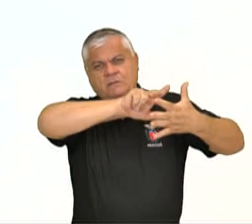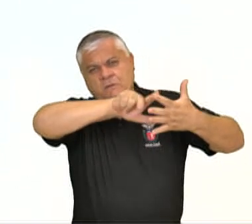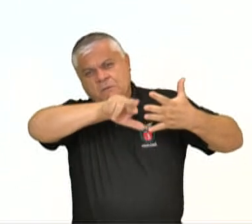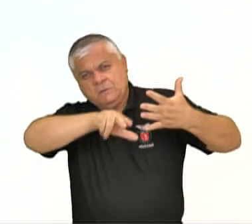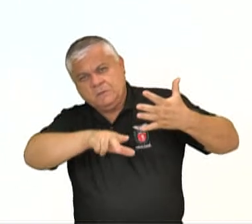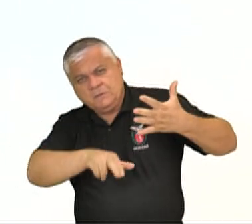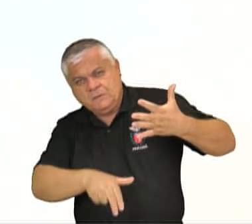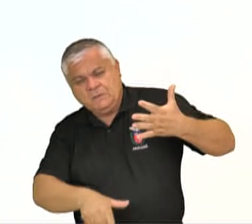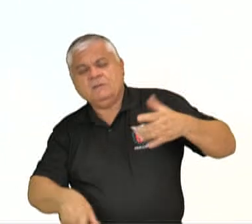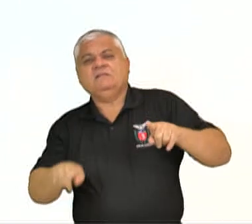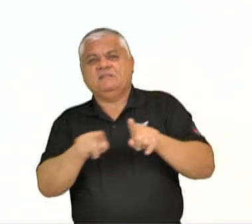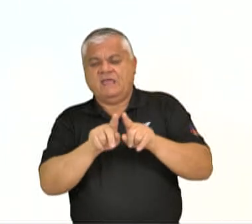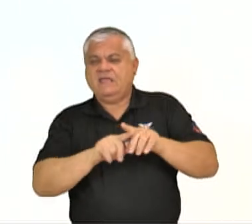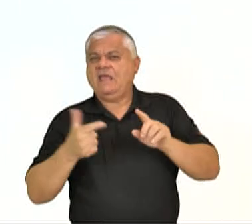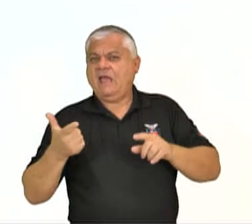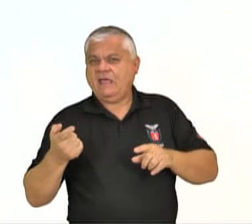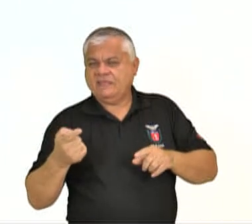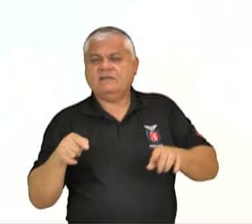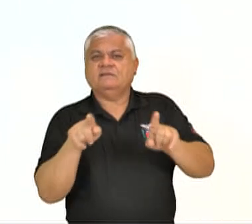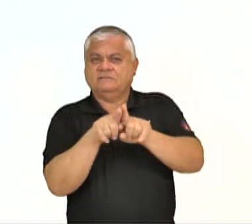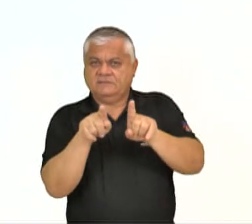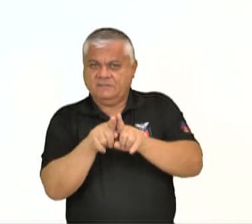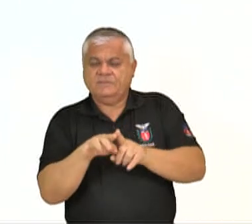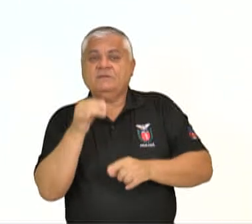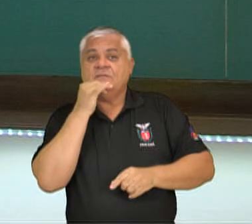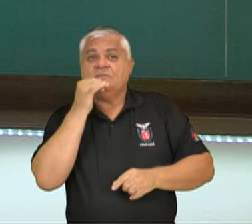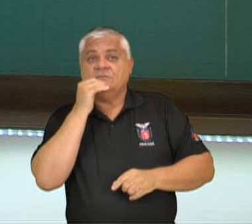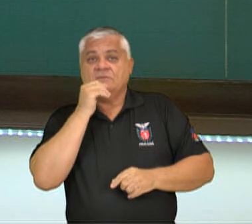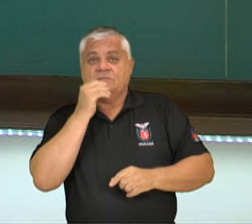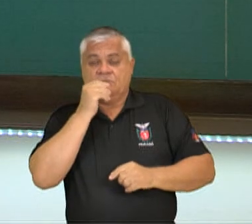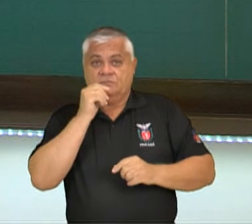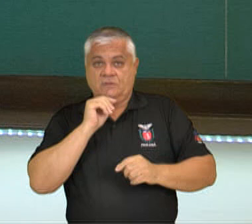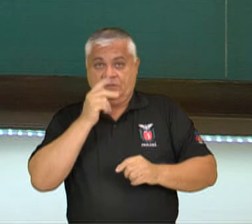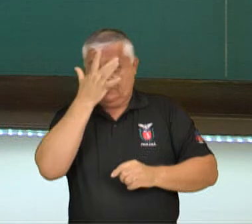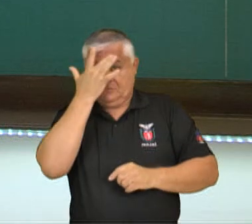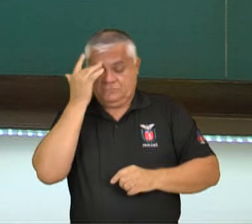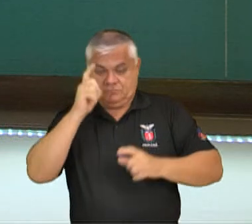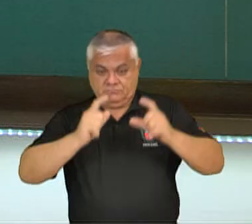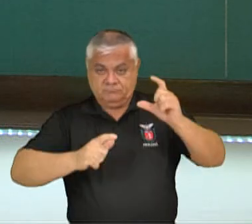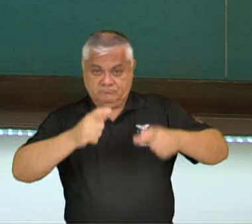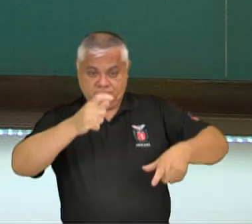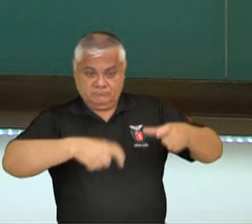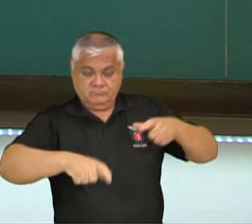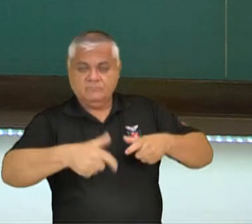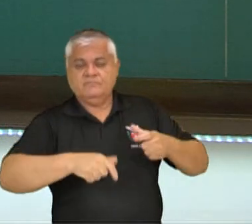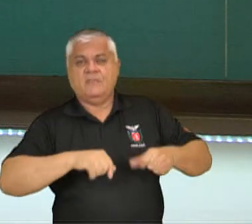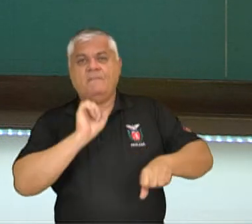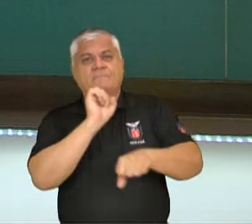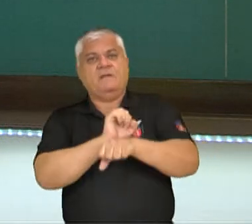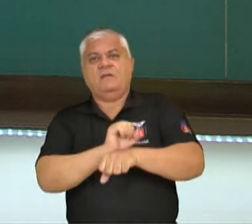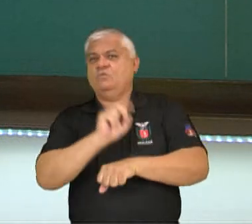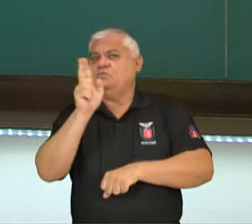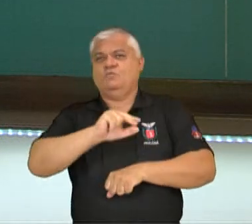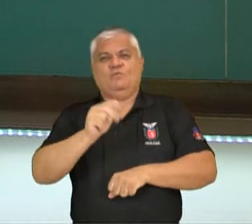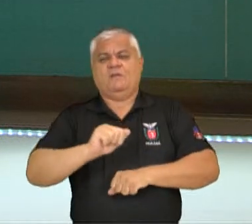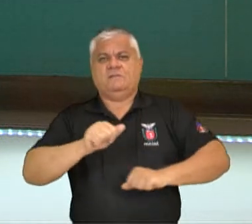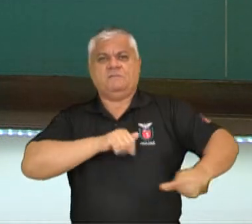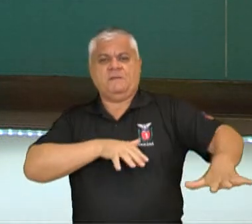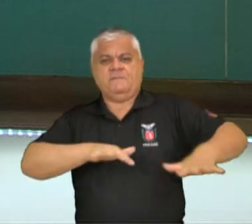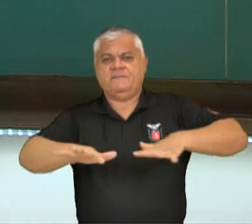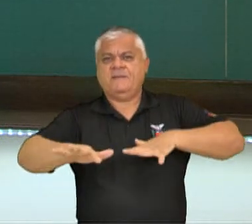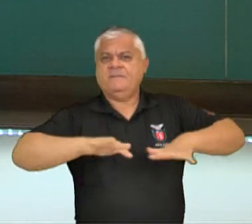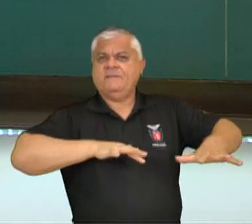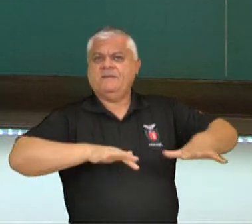ou contra-ataque. Os jogadores, então, nunca estão parados. E isso torna a capoeira